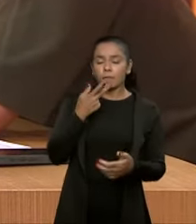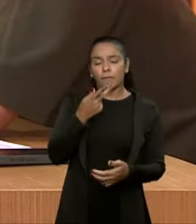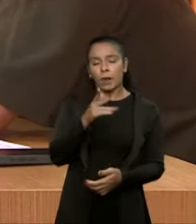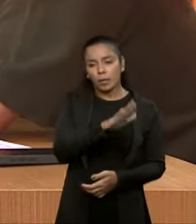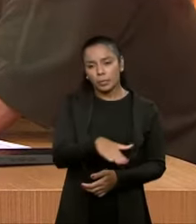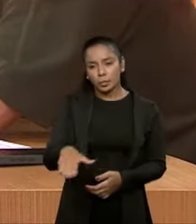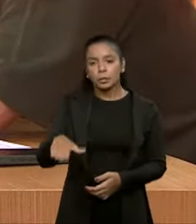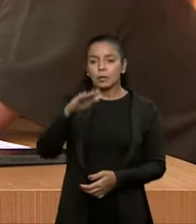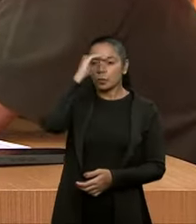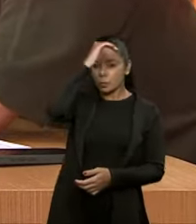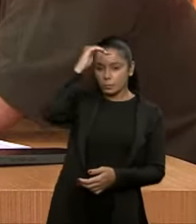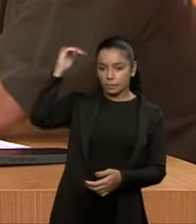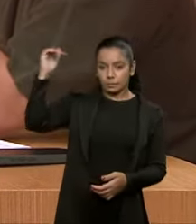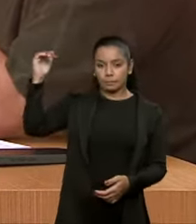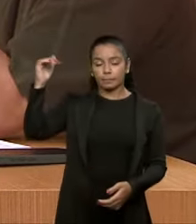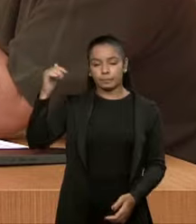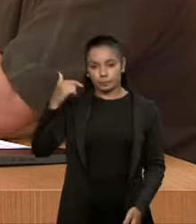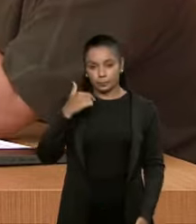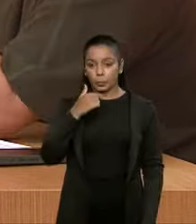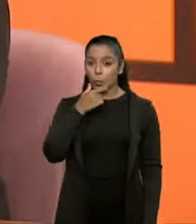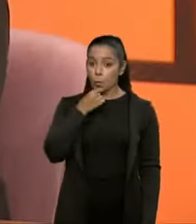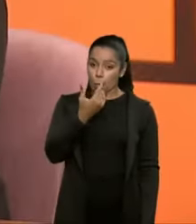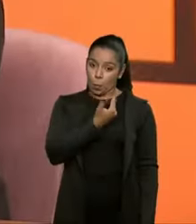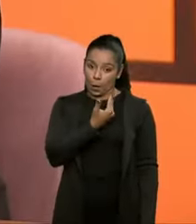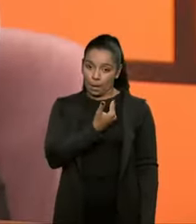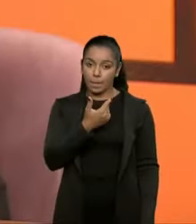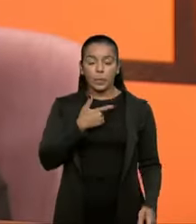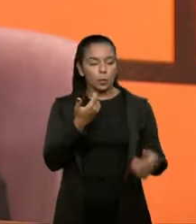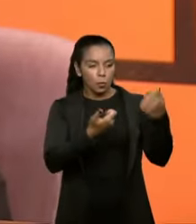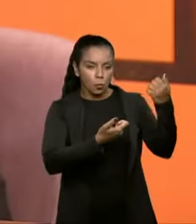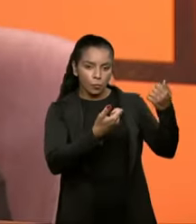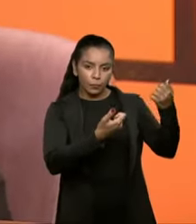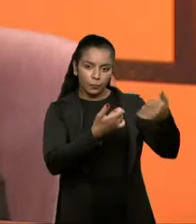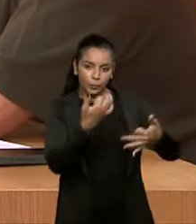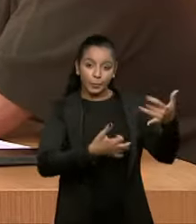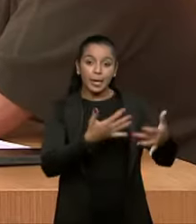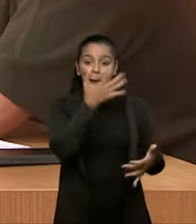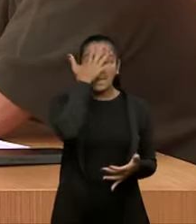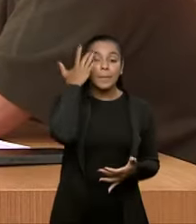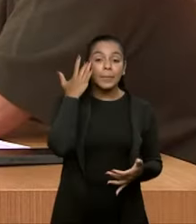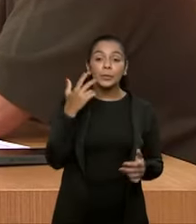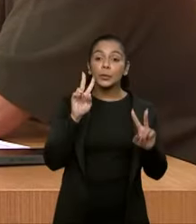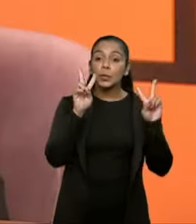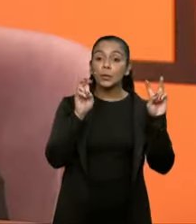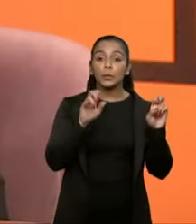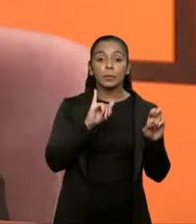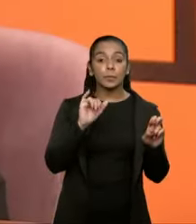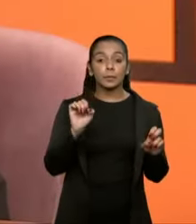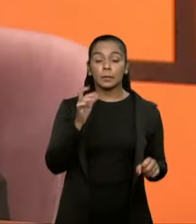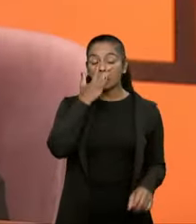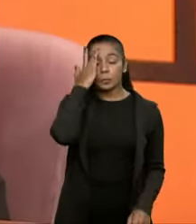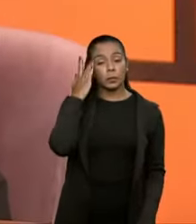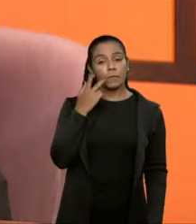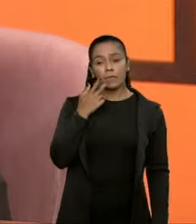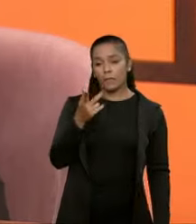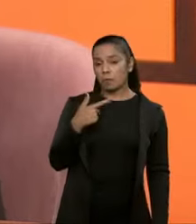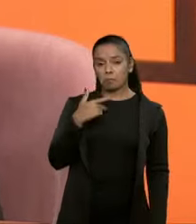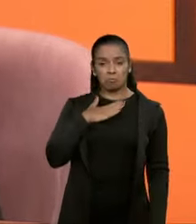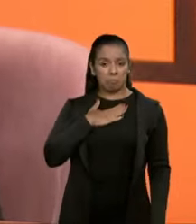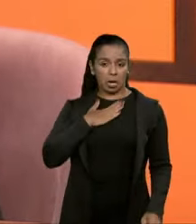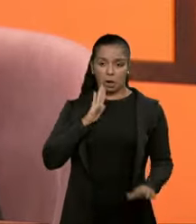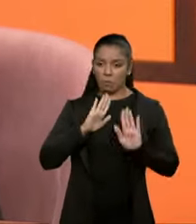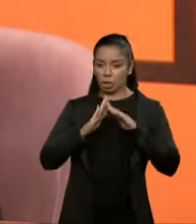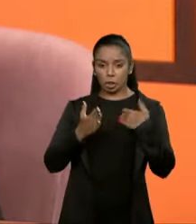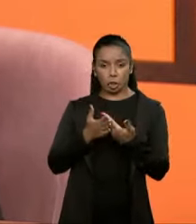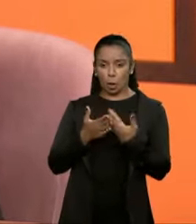né? Um amigo meu, uma vez, foi explicar para uma pessoa sobre isso, e aí a pessoa falou assim, ah, mas na minha escola não tinha